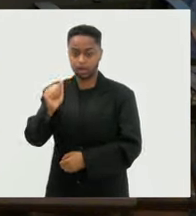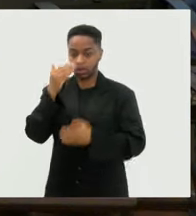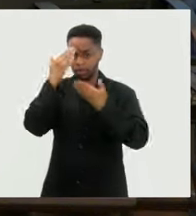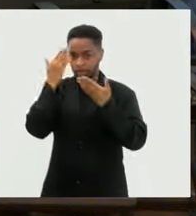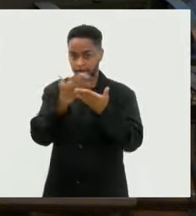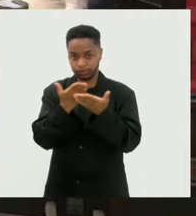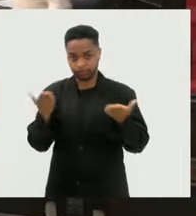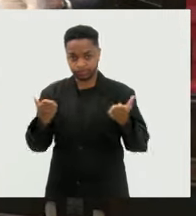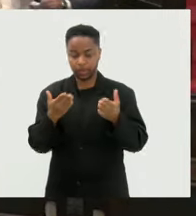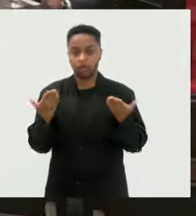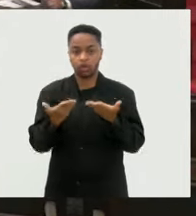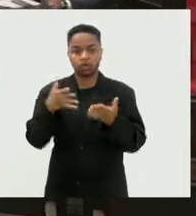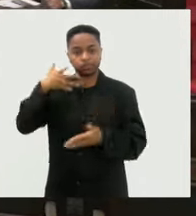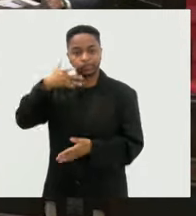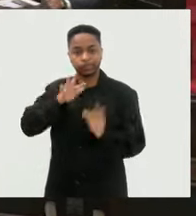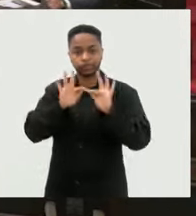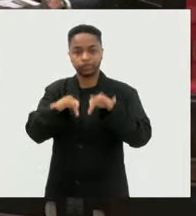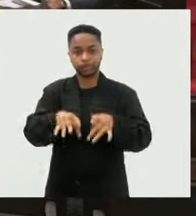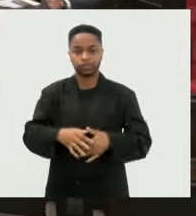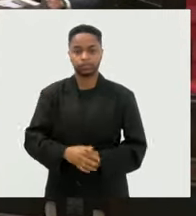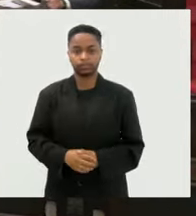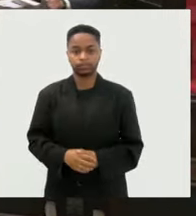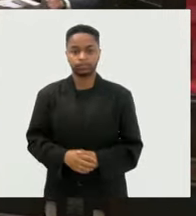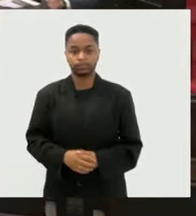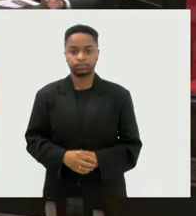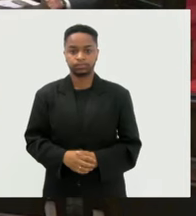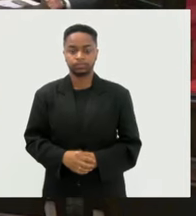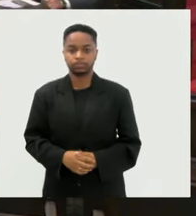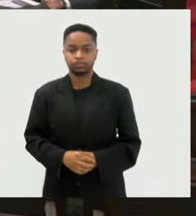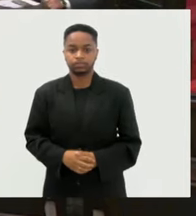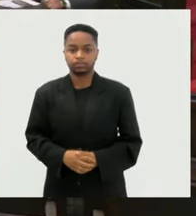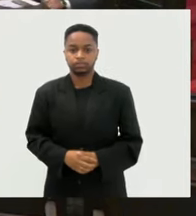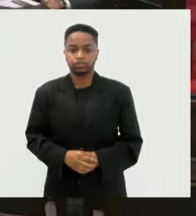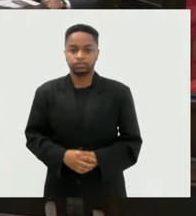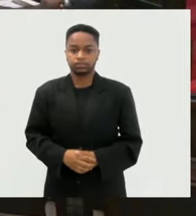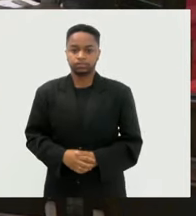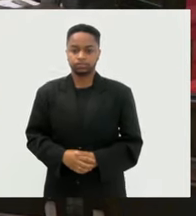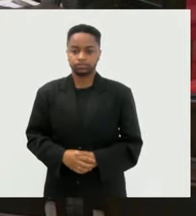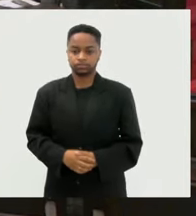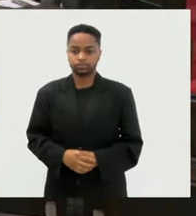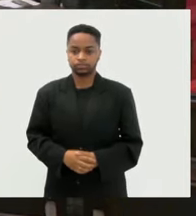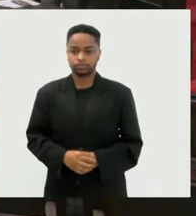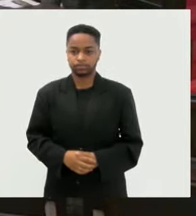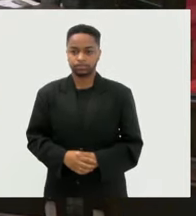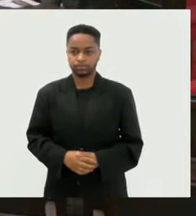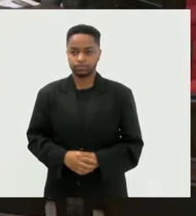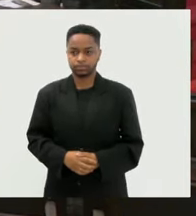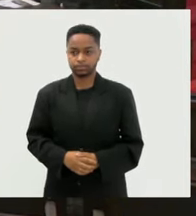expediente final.